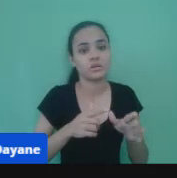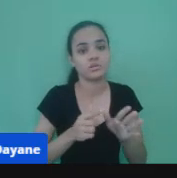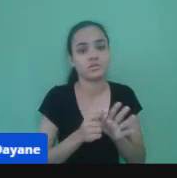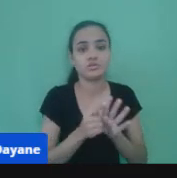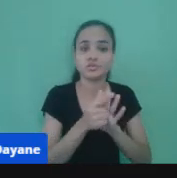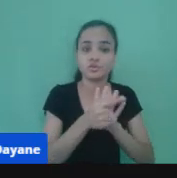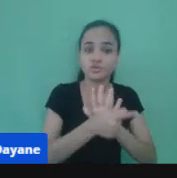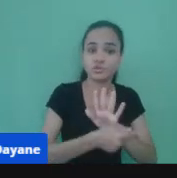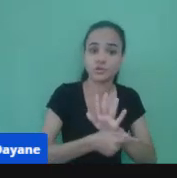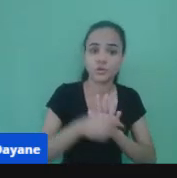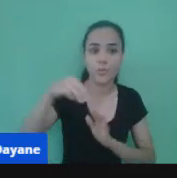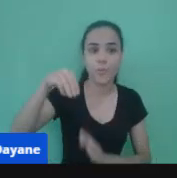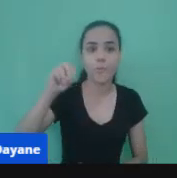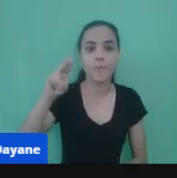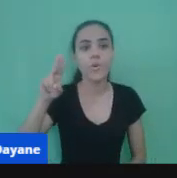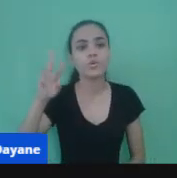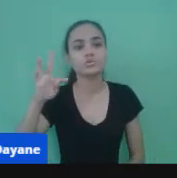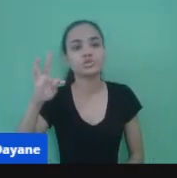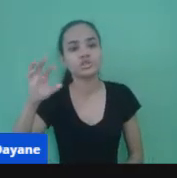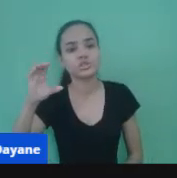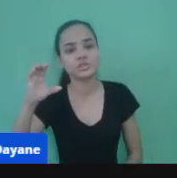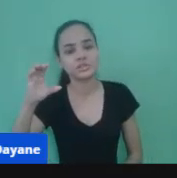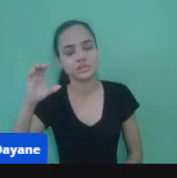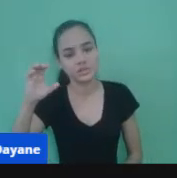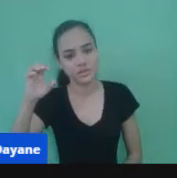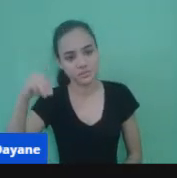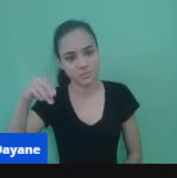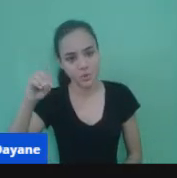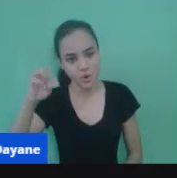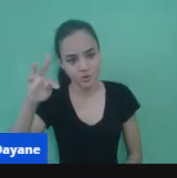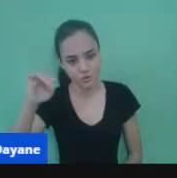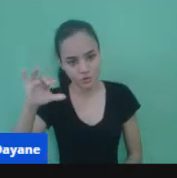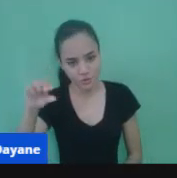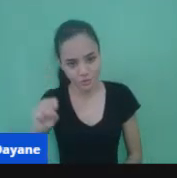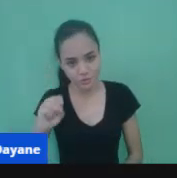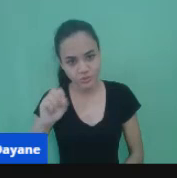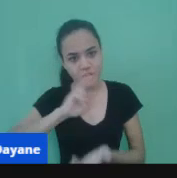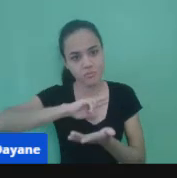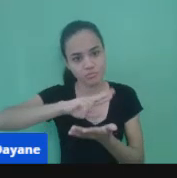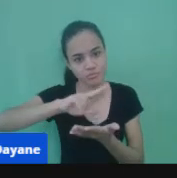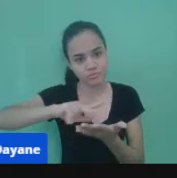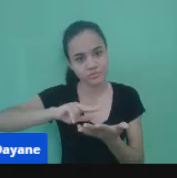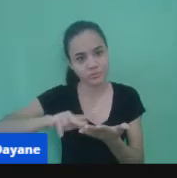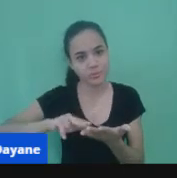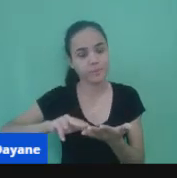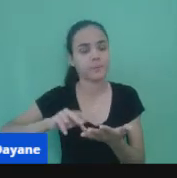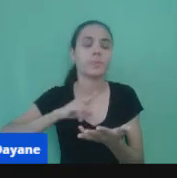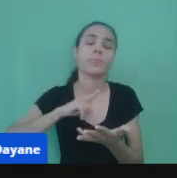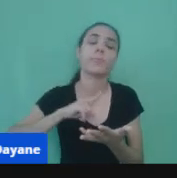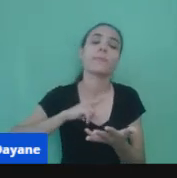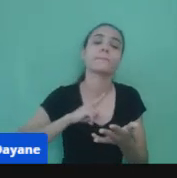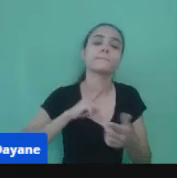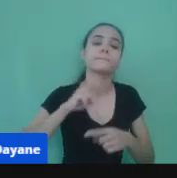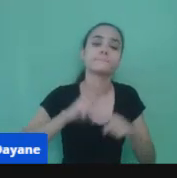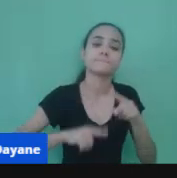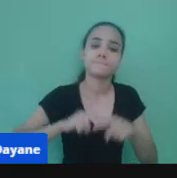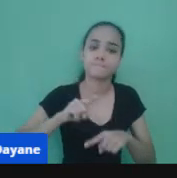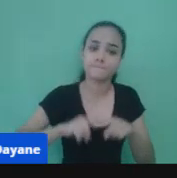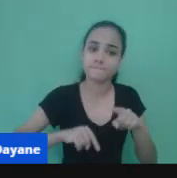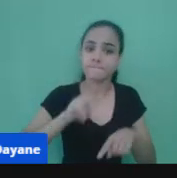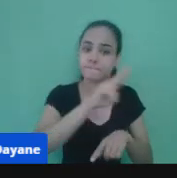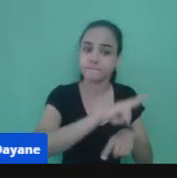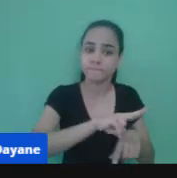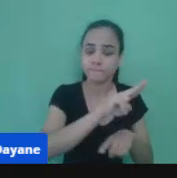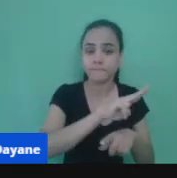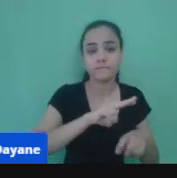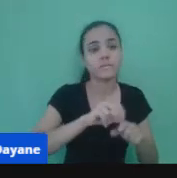ainda refletir sobre a utilização desse recurso em função da ampliação do acesso do conteúdo, né,